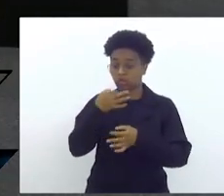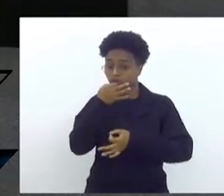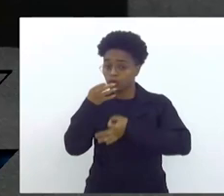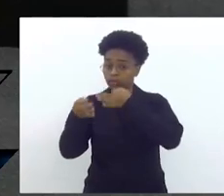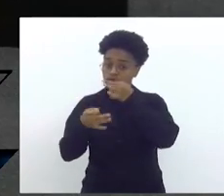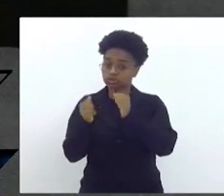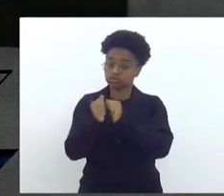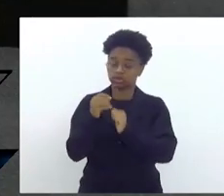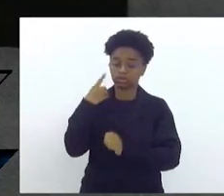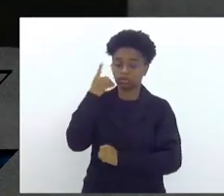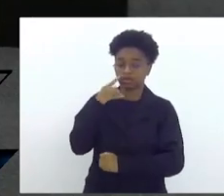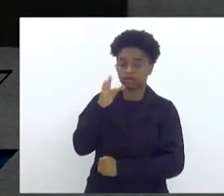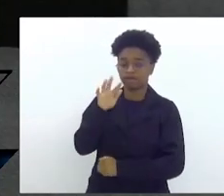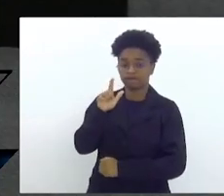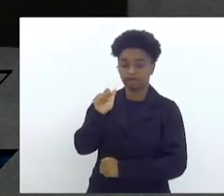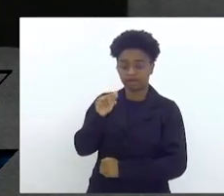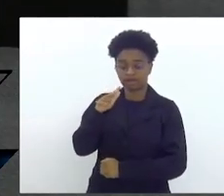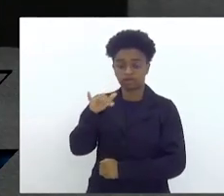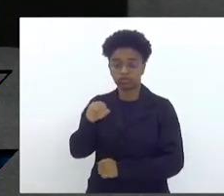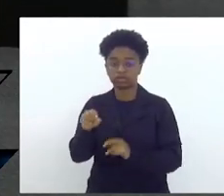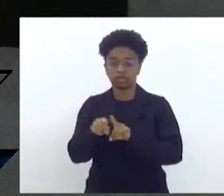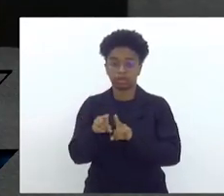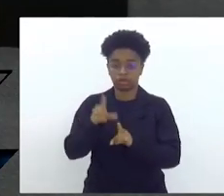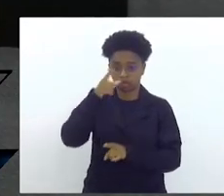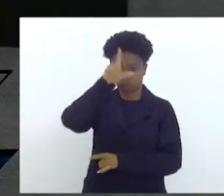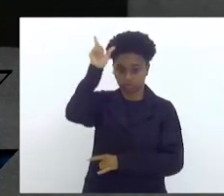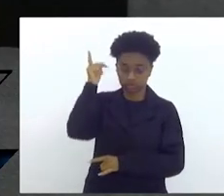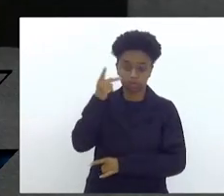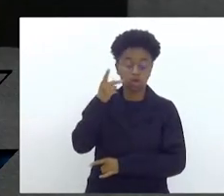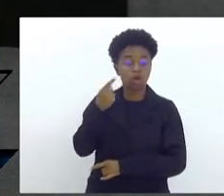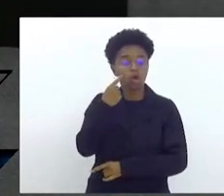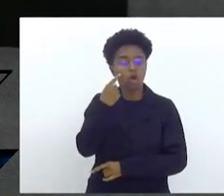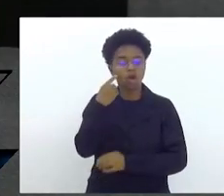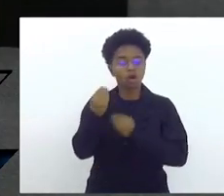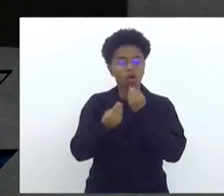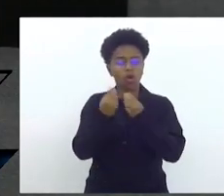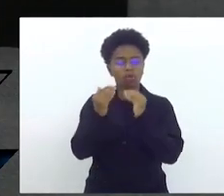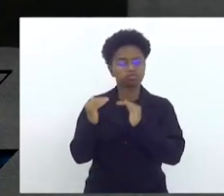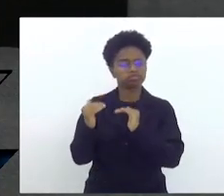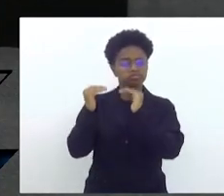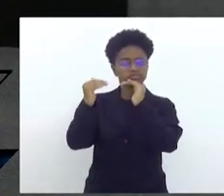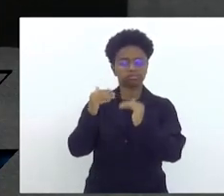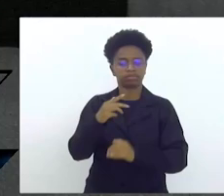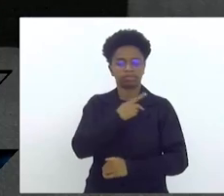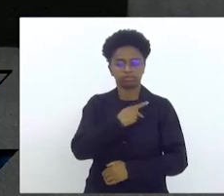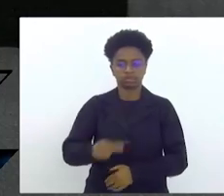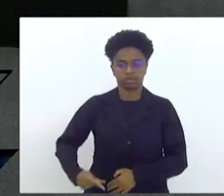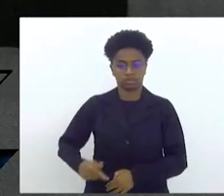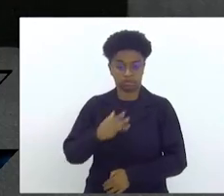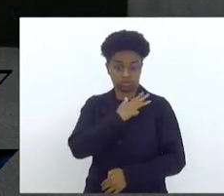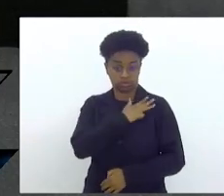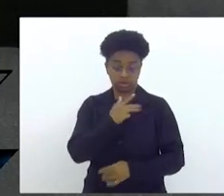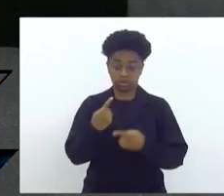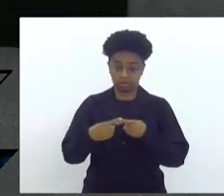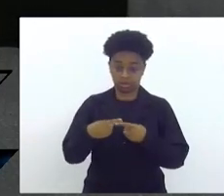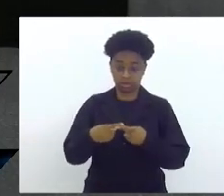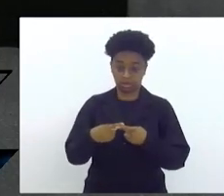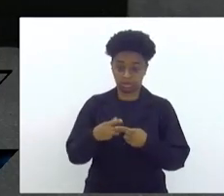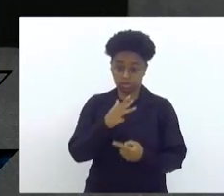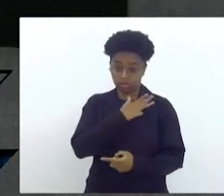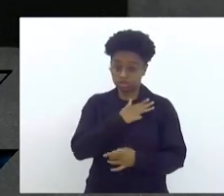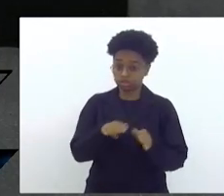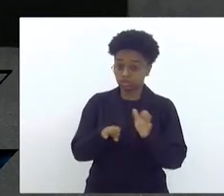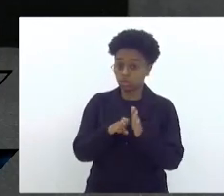serafini e o nosso decano Deputado Luiz Paulo olha a grandeza do presidente Lula presidente Lula chegou hoje